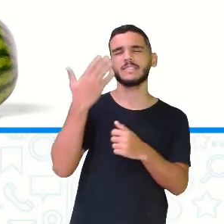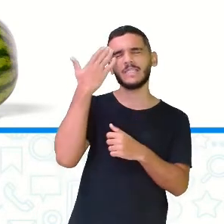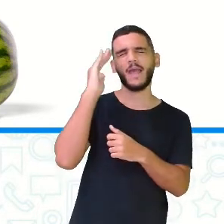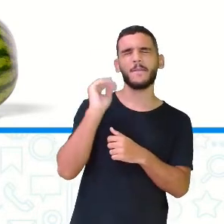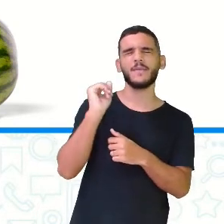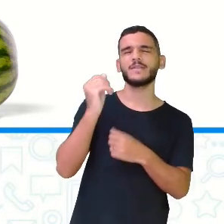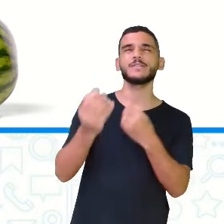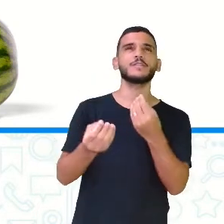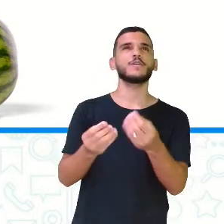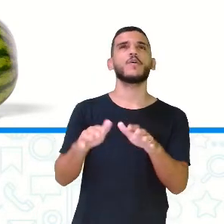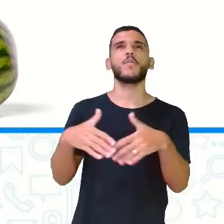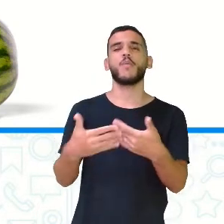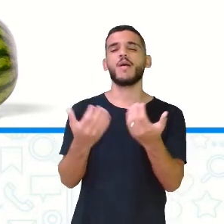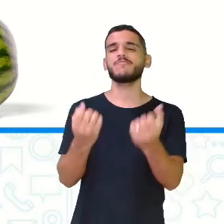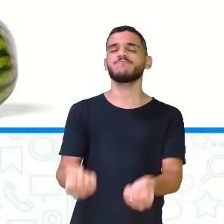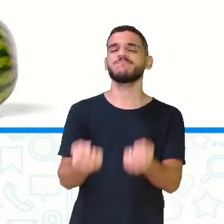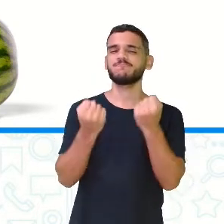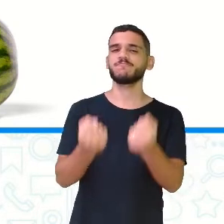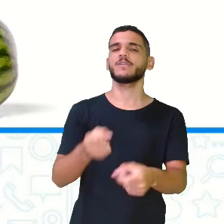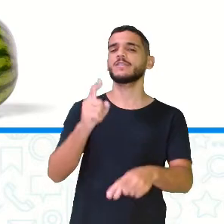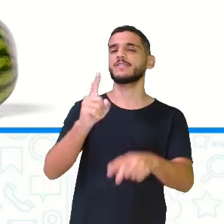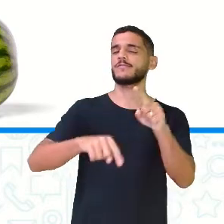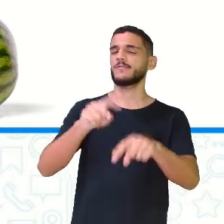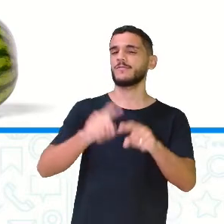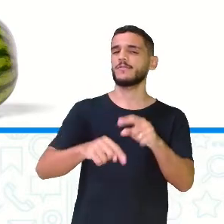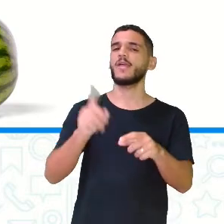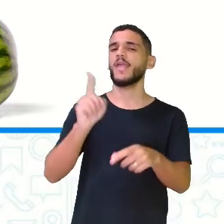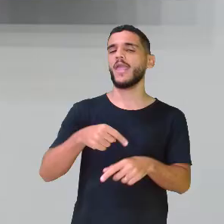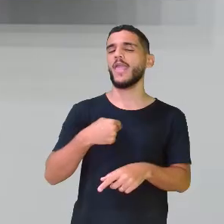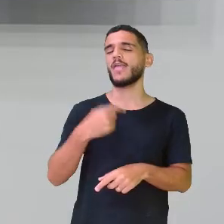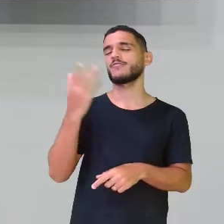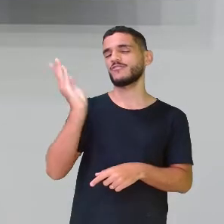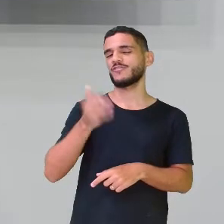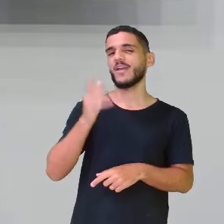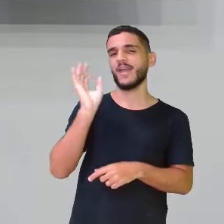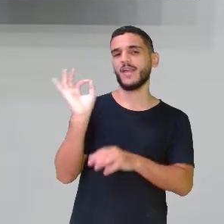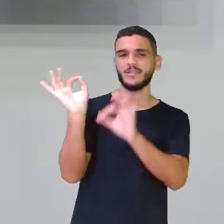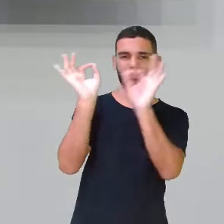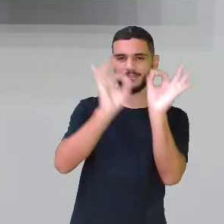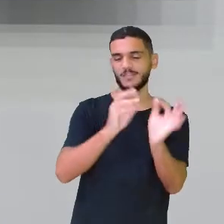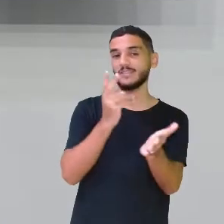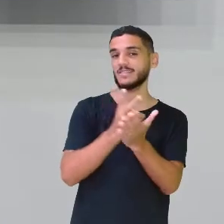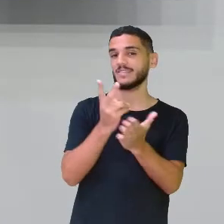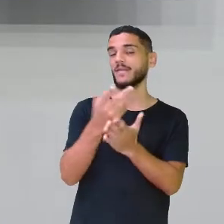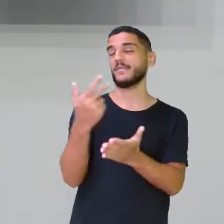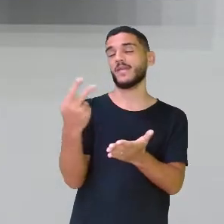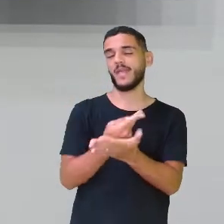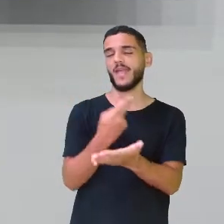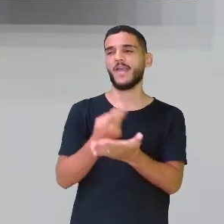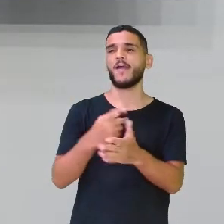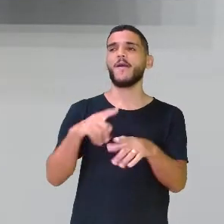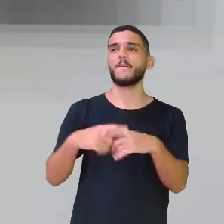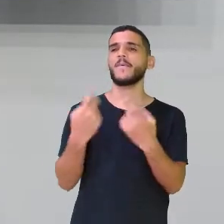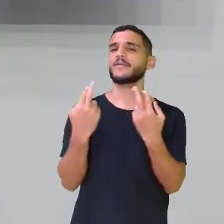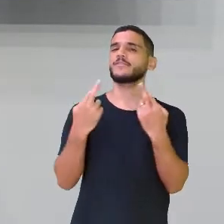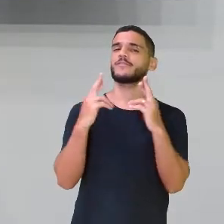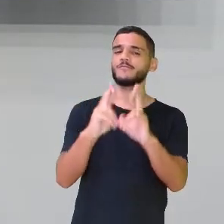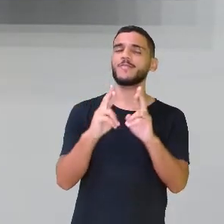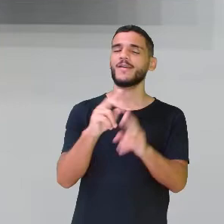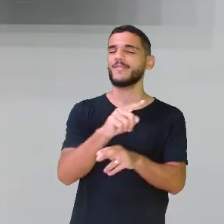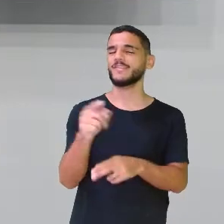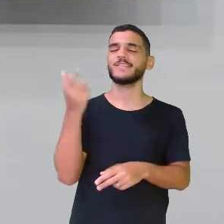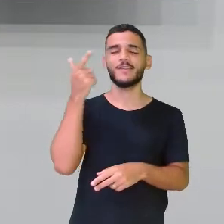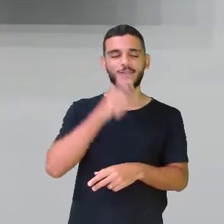de alguns produtos. Vocês já assistiram? Eu já, mas eu sempre erro. A verdade é essa. Eu espero que vocês acertem.